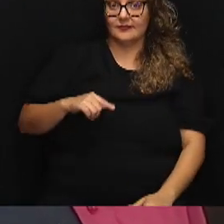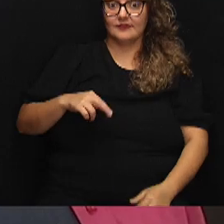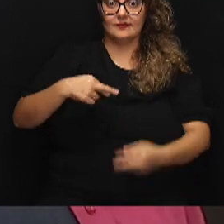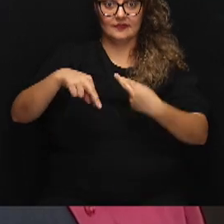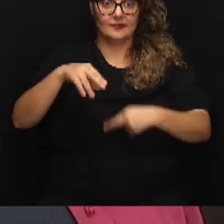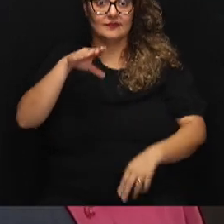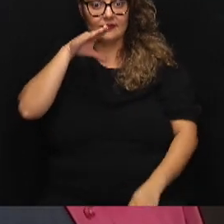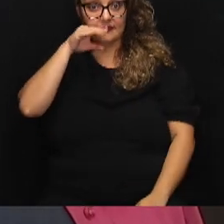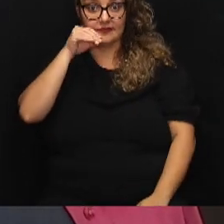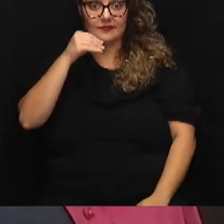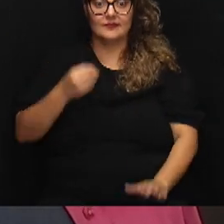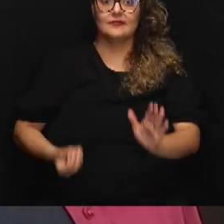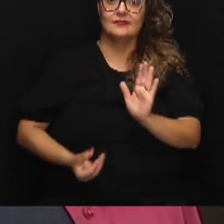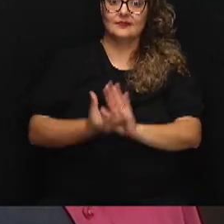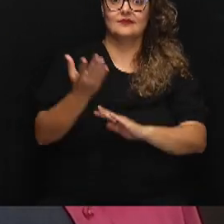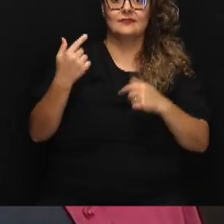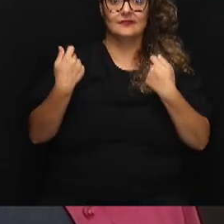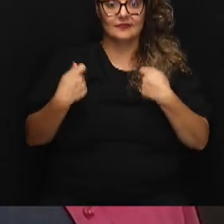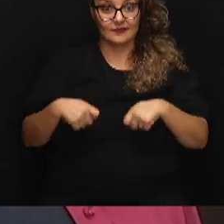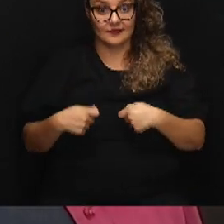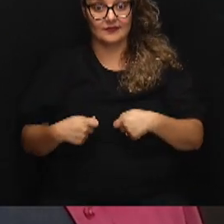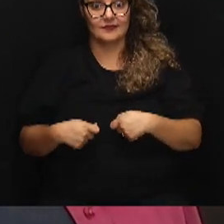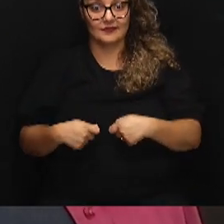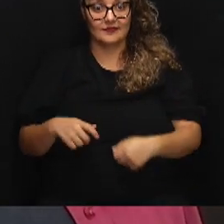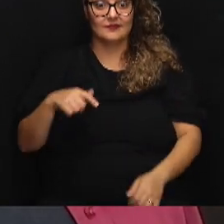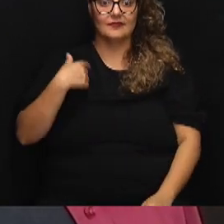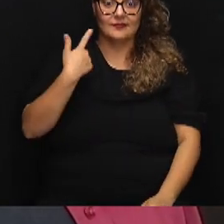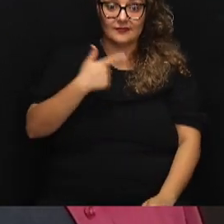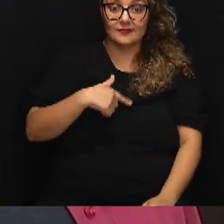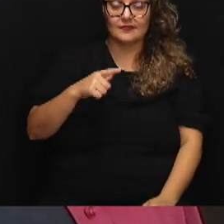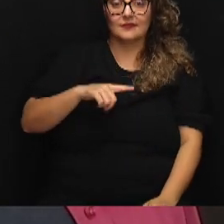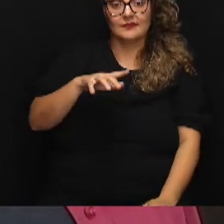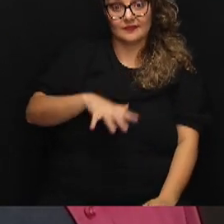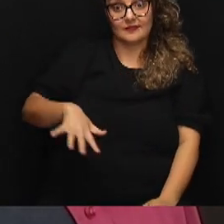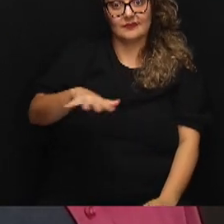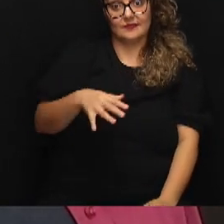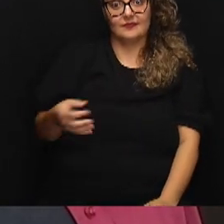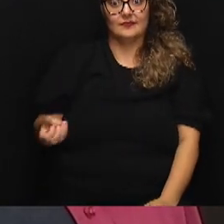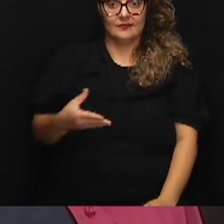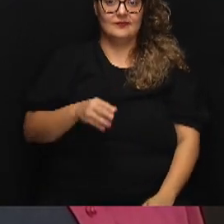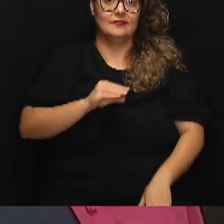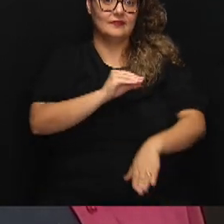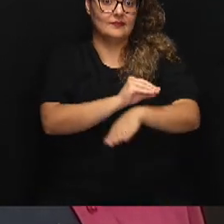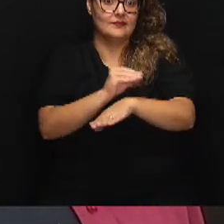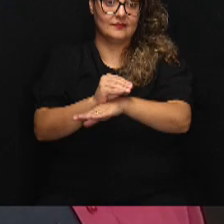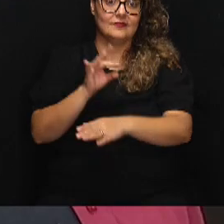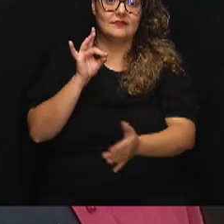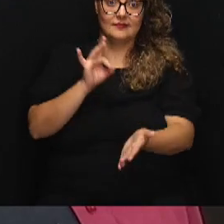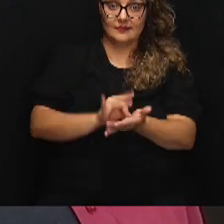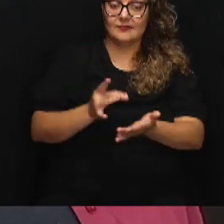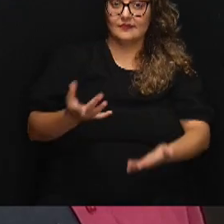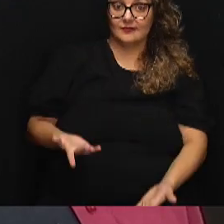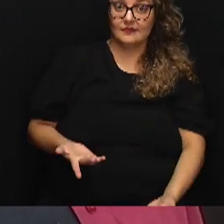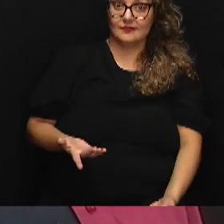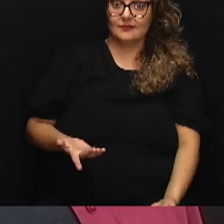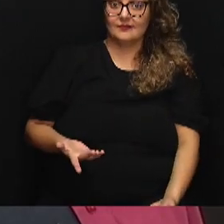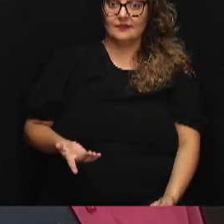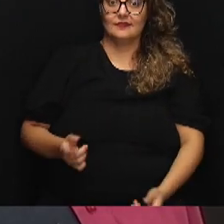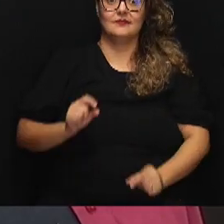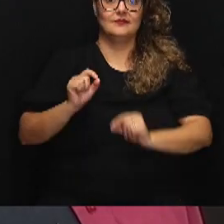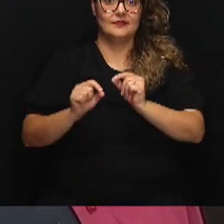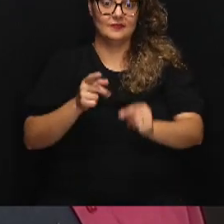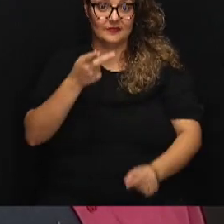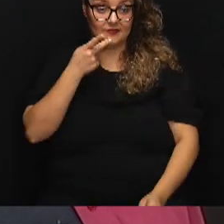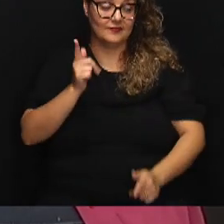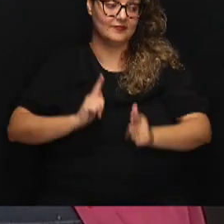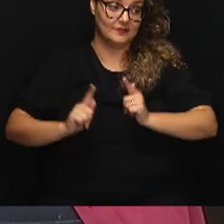funcionários, surgiu a necessidade da gente ter uma área nova para cuidar de fato, né? Então, assim, o que a gente chama de gestão